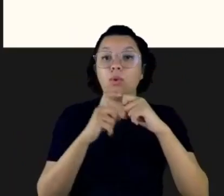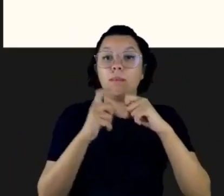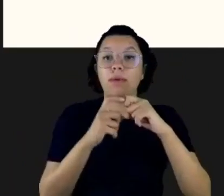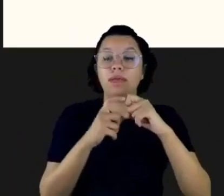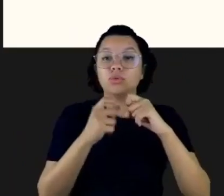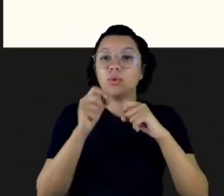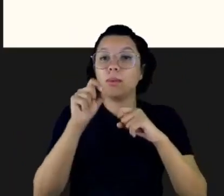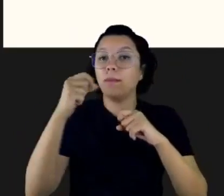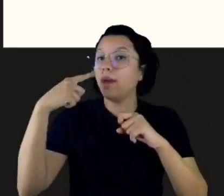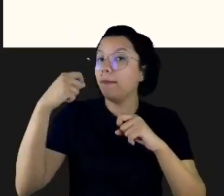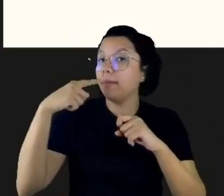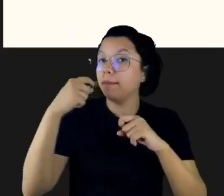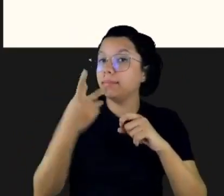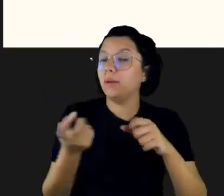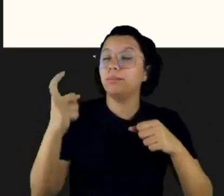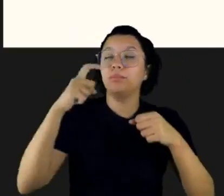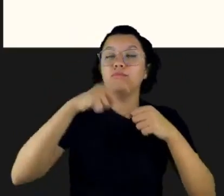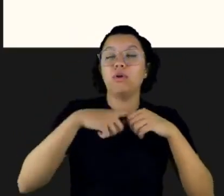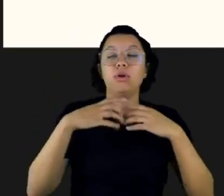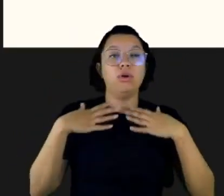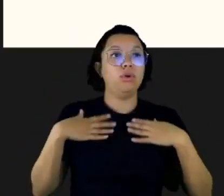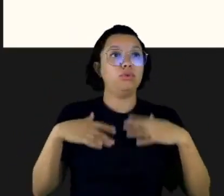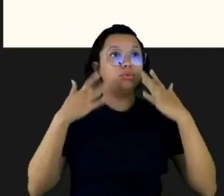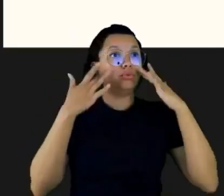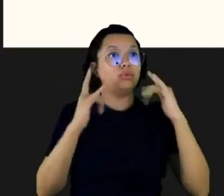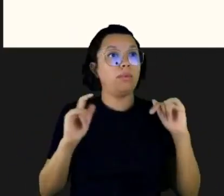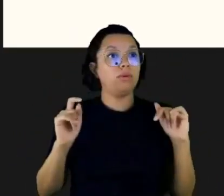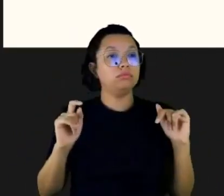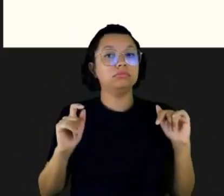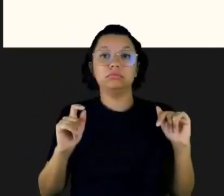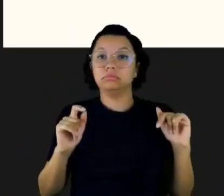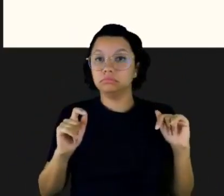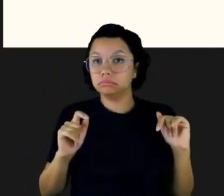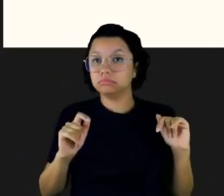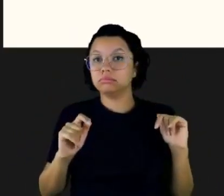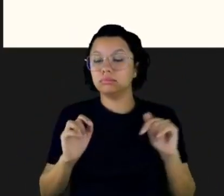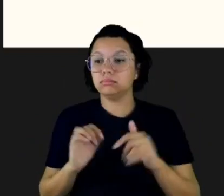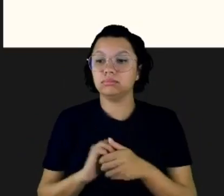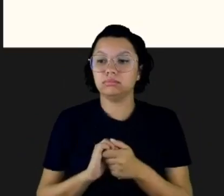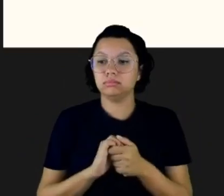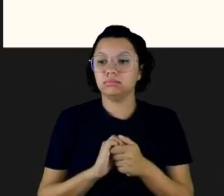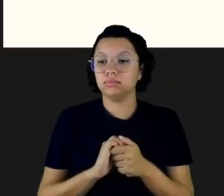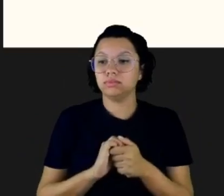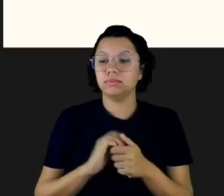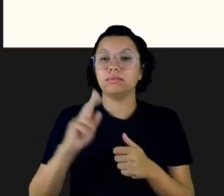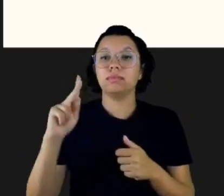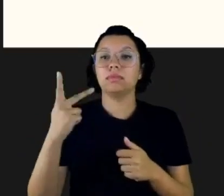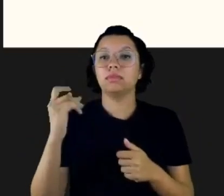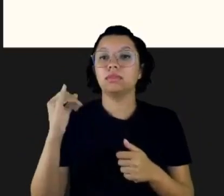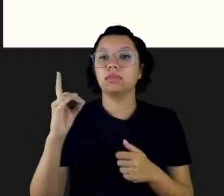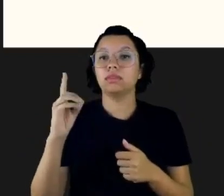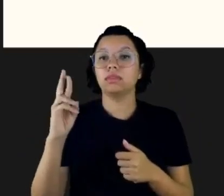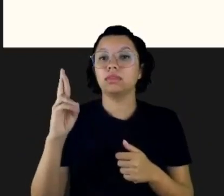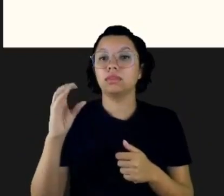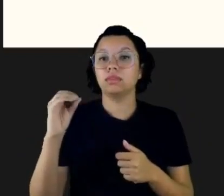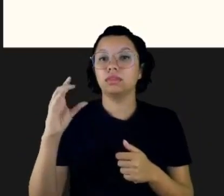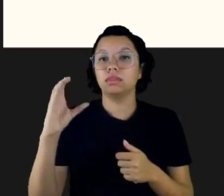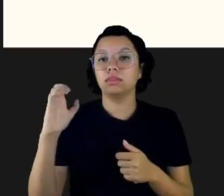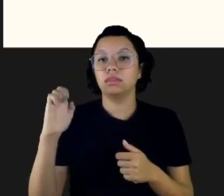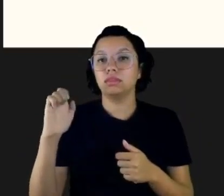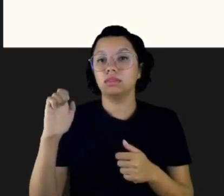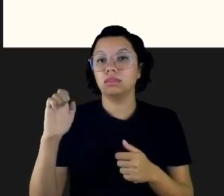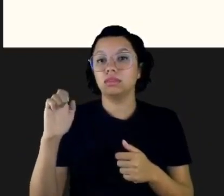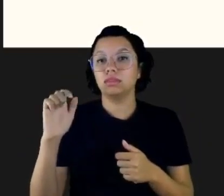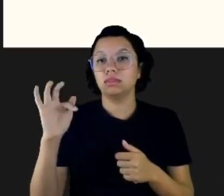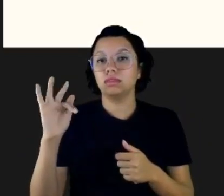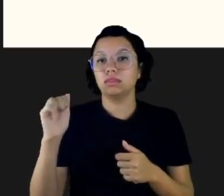e o quadro volta ao normal, tá? A hidrocefalia de pressão normal também, que é uma comunicação